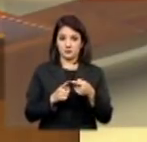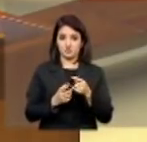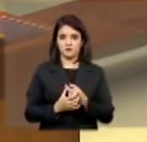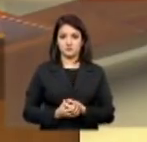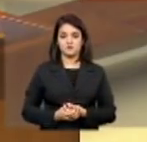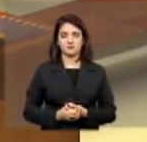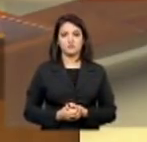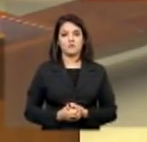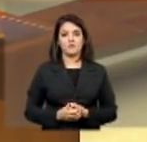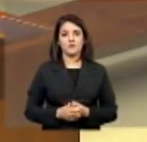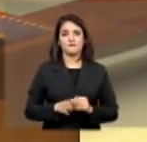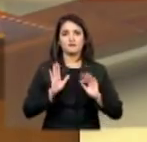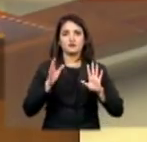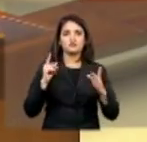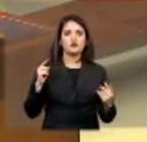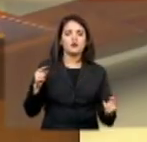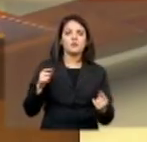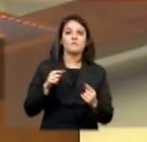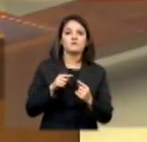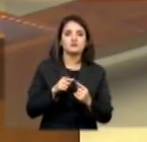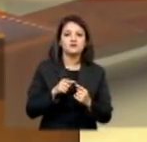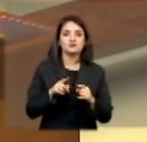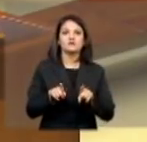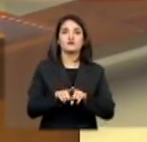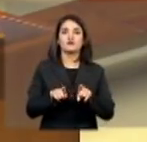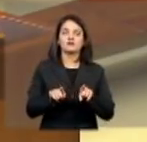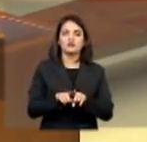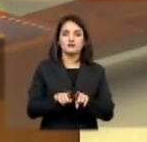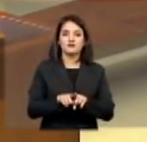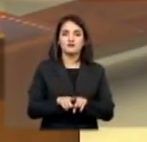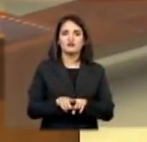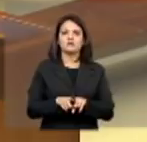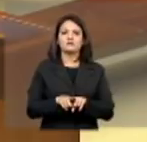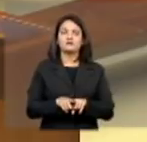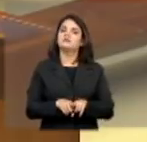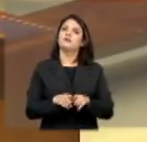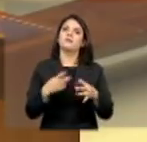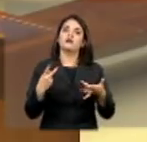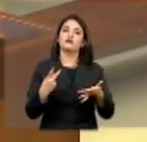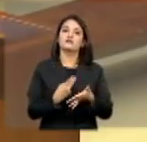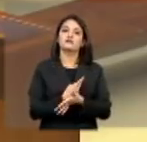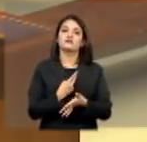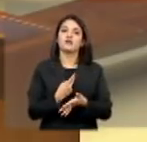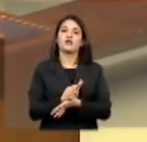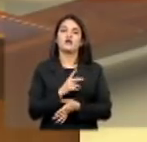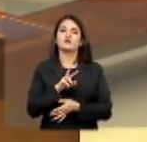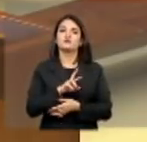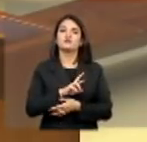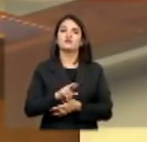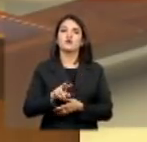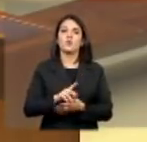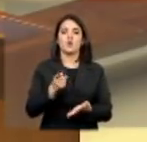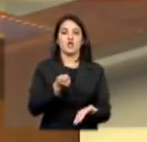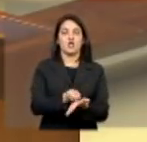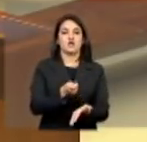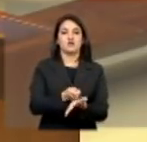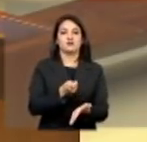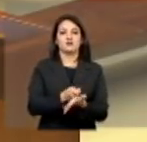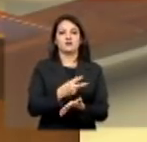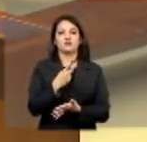objetivo ea farta jurisprudência da corte no sentido de que não se deve exigir procuração